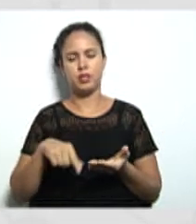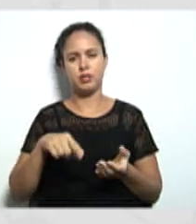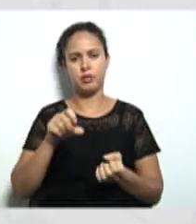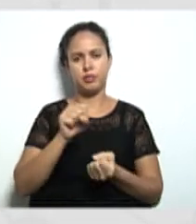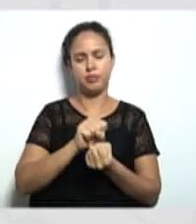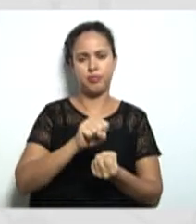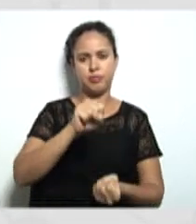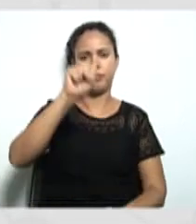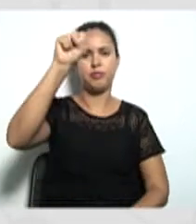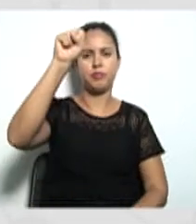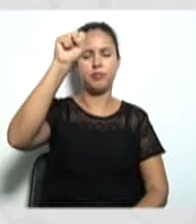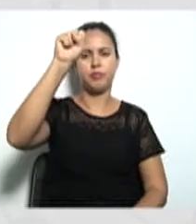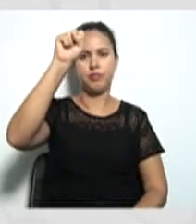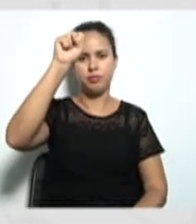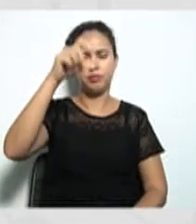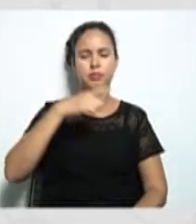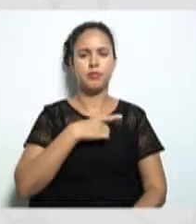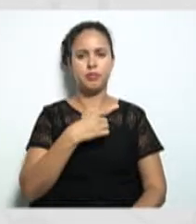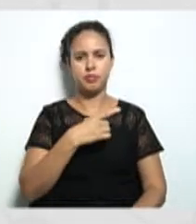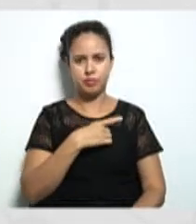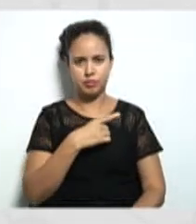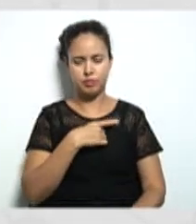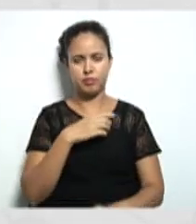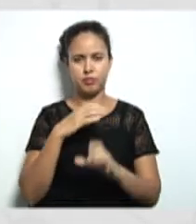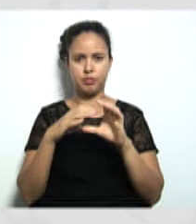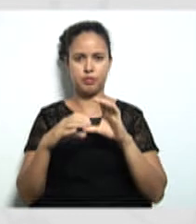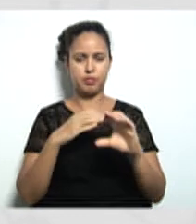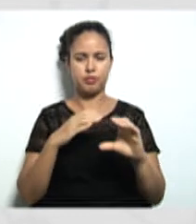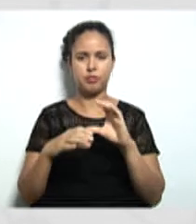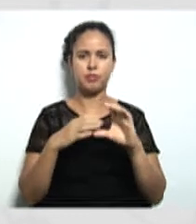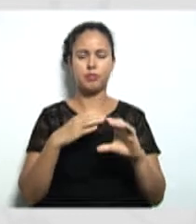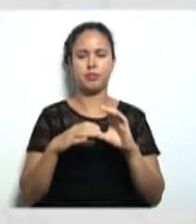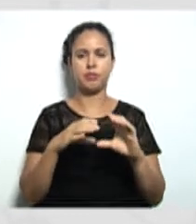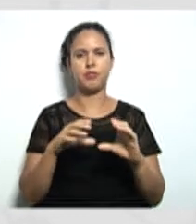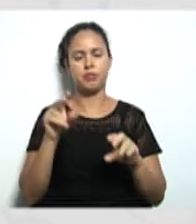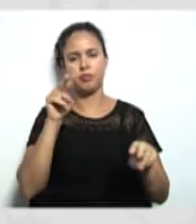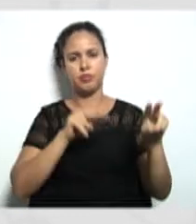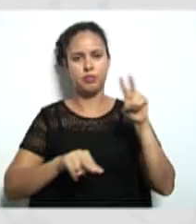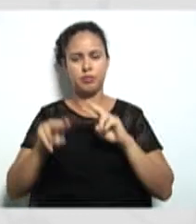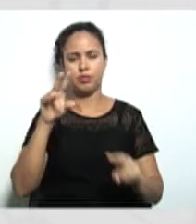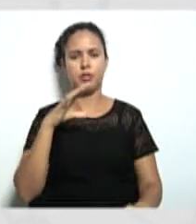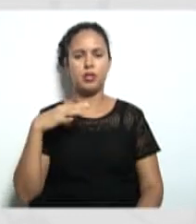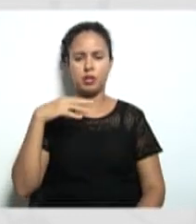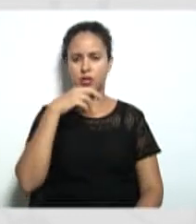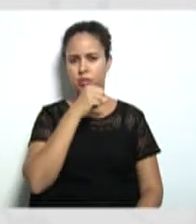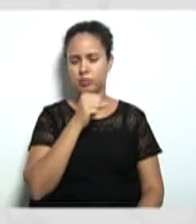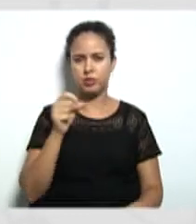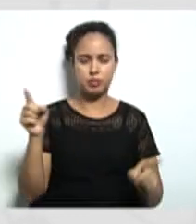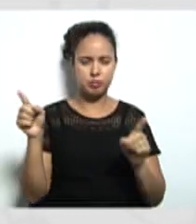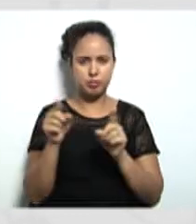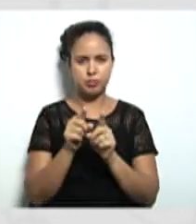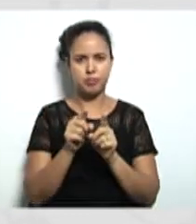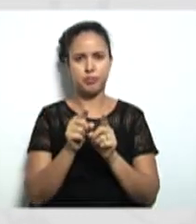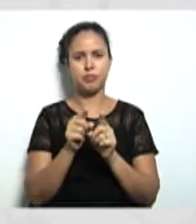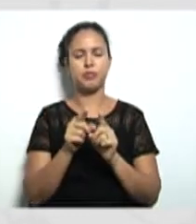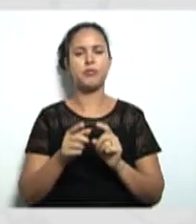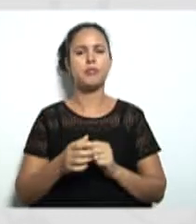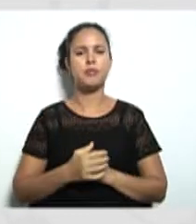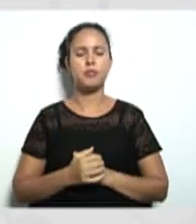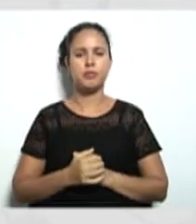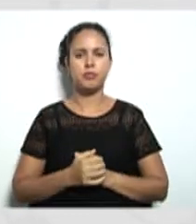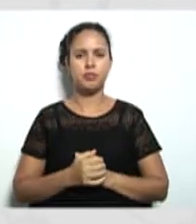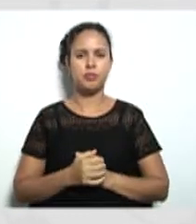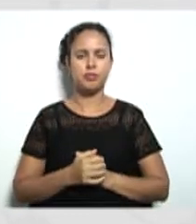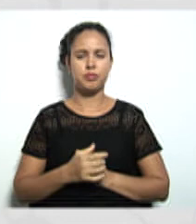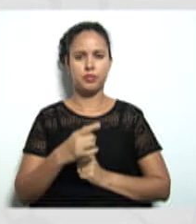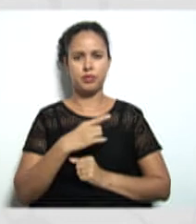banner ou o pôster, né, que é essa comunicação visual, rápida, condensada, sintética.